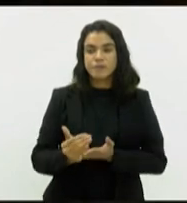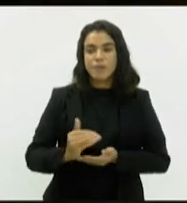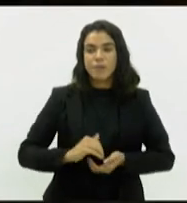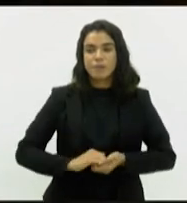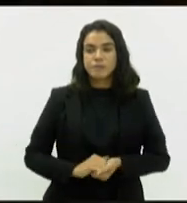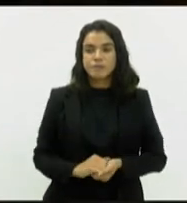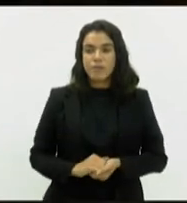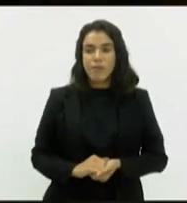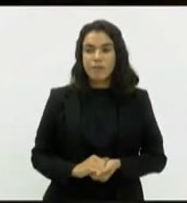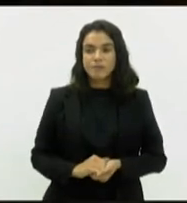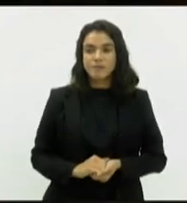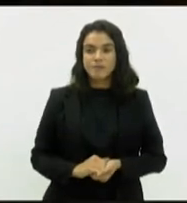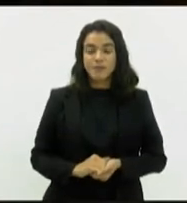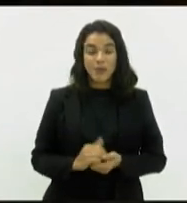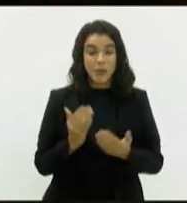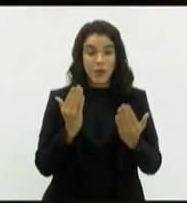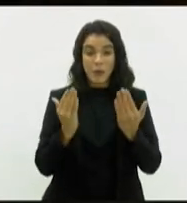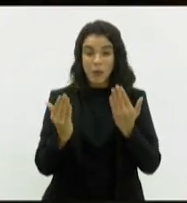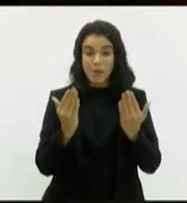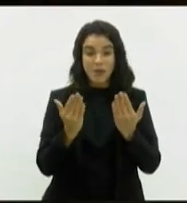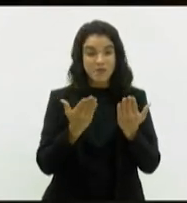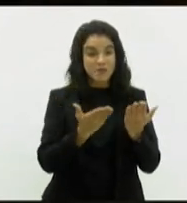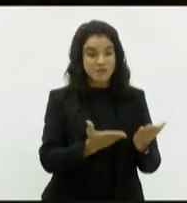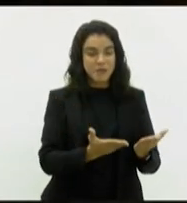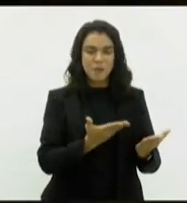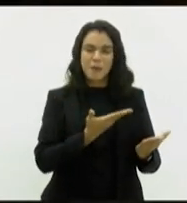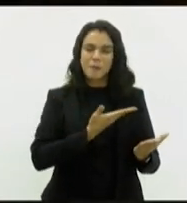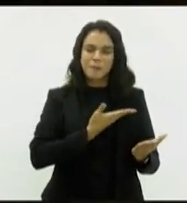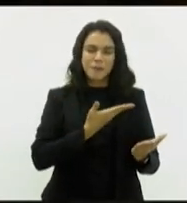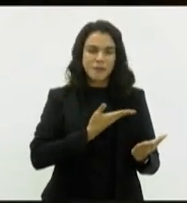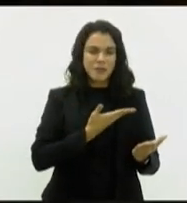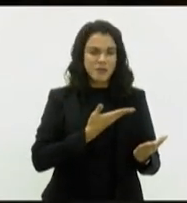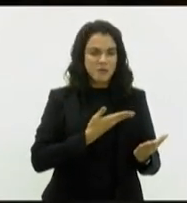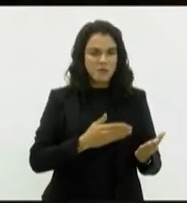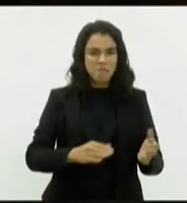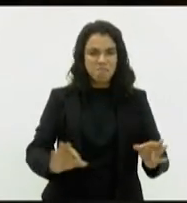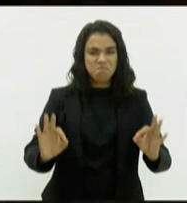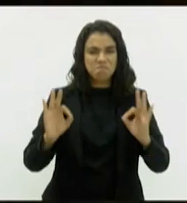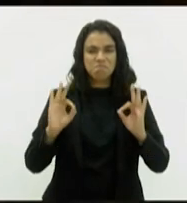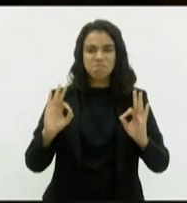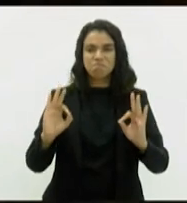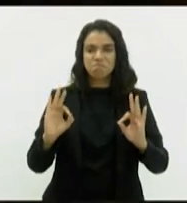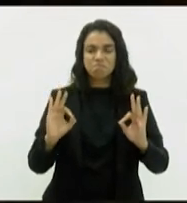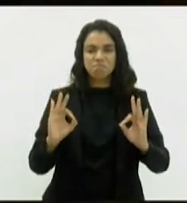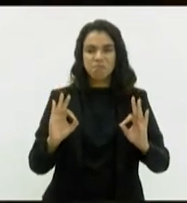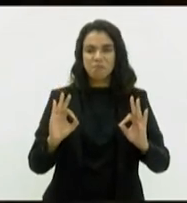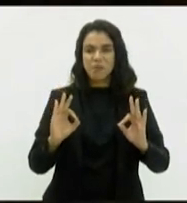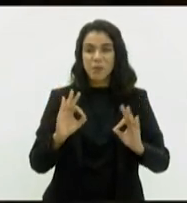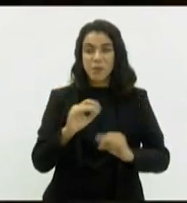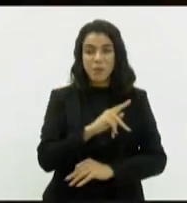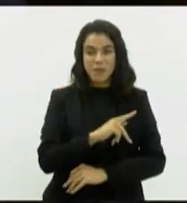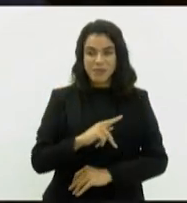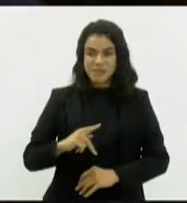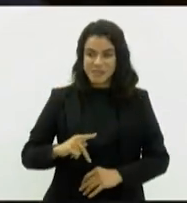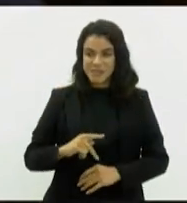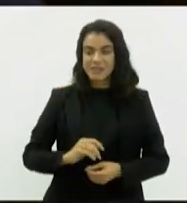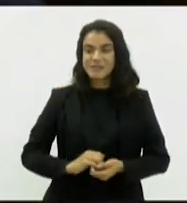inicial. E eu comparei você a um grande amigo, um craque, um eterno presidente meu.